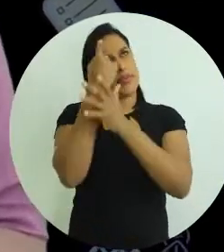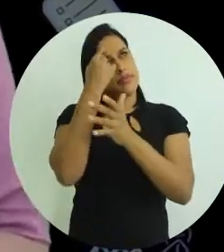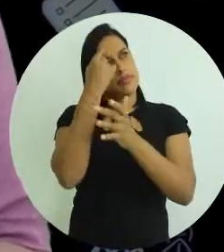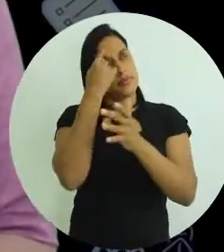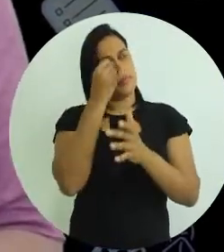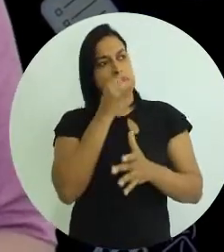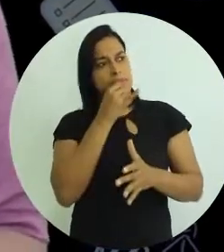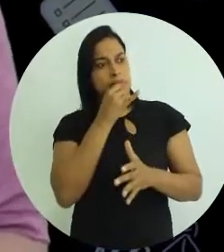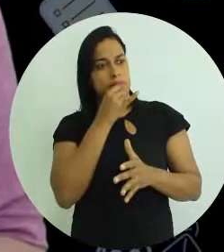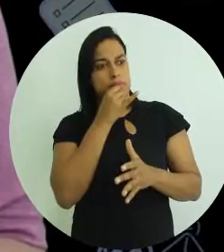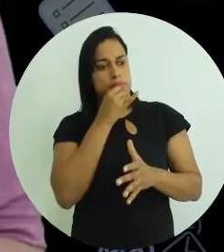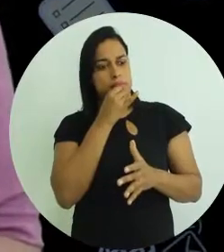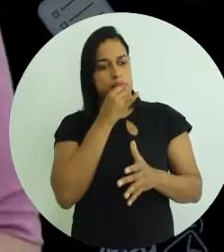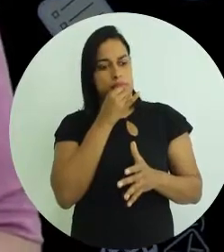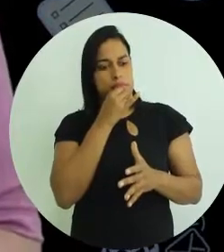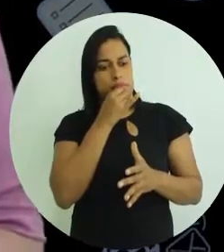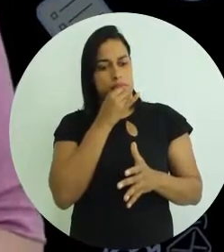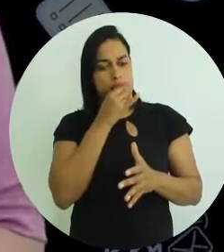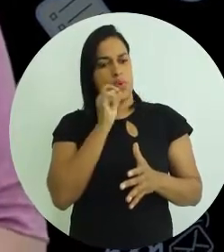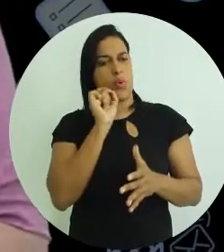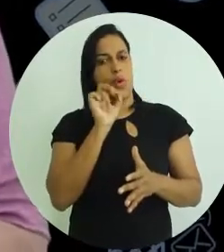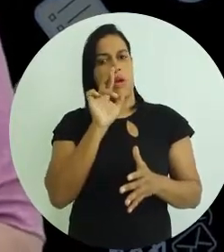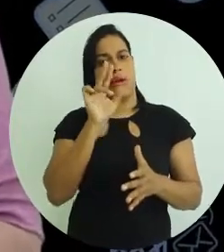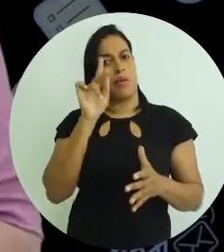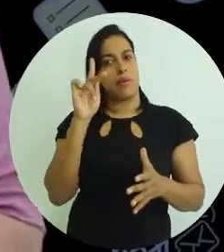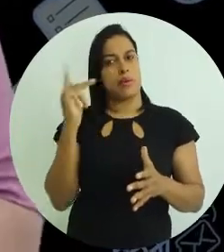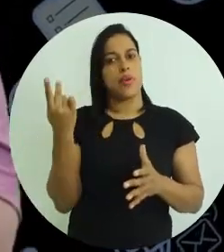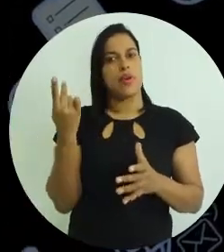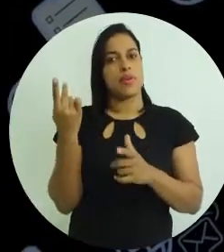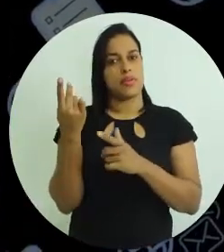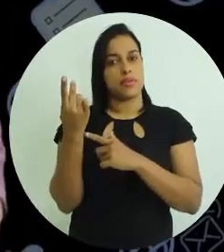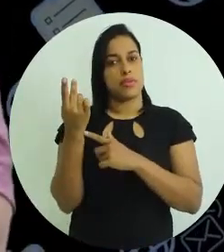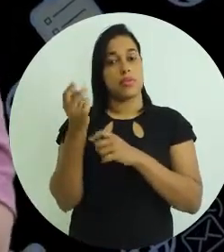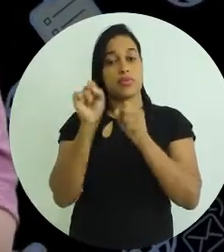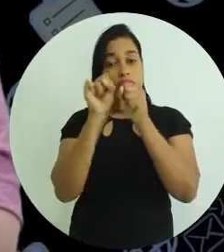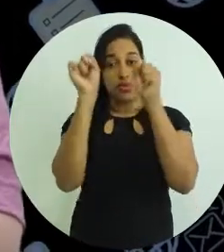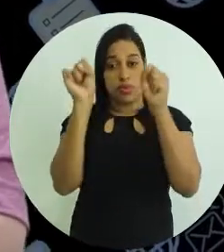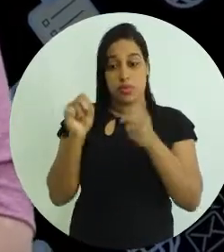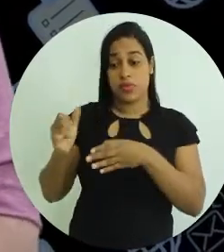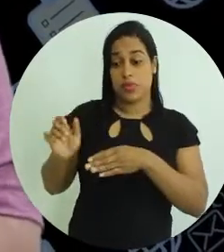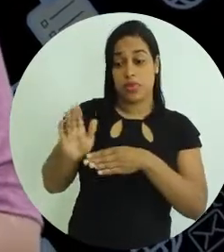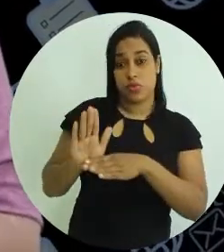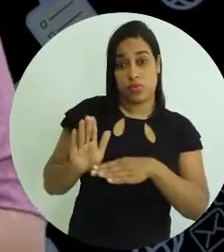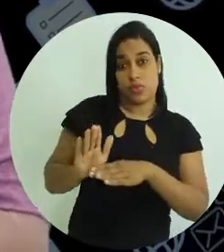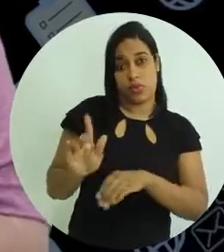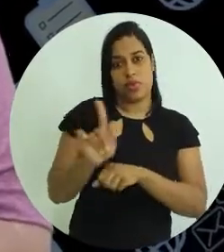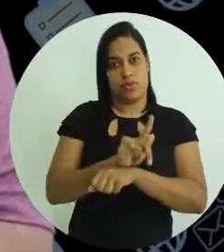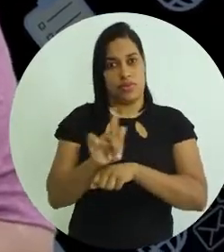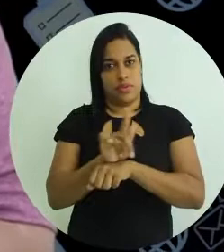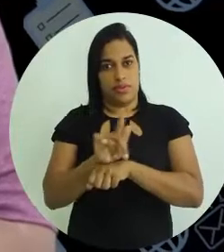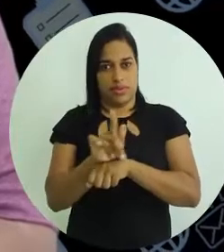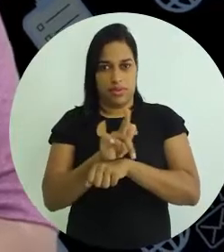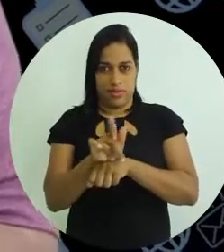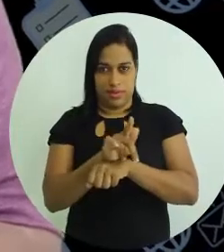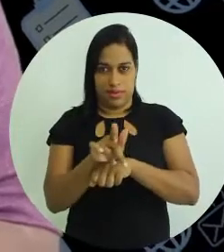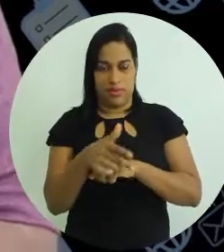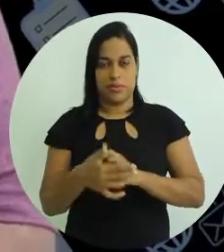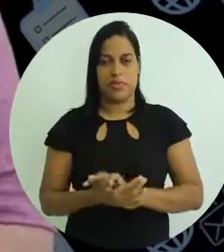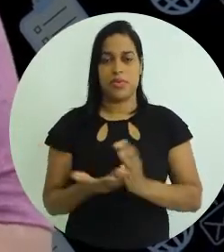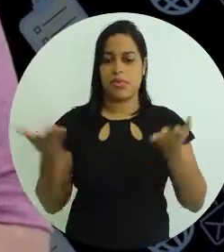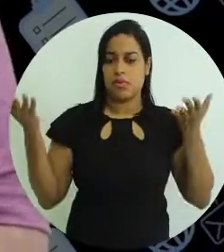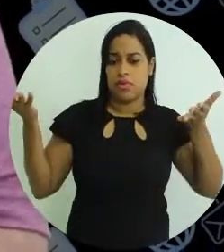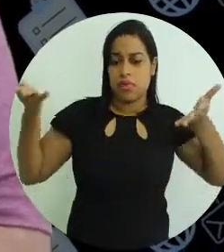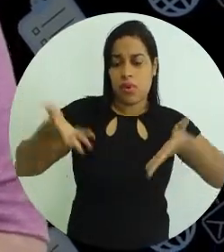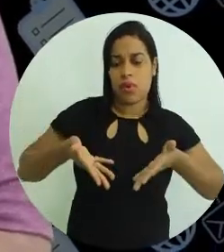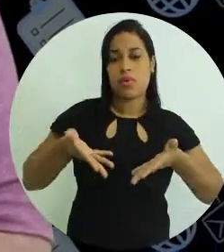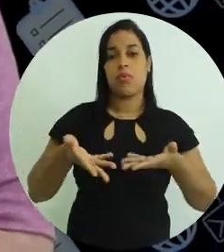bom, Célio, ok, entendi o que são os ERPs. Os ERPs são sistemas que vão ajudar a minha gerência, mas e agora?